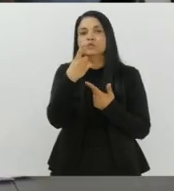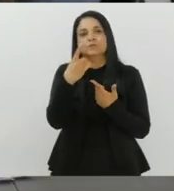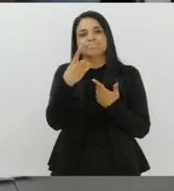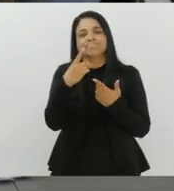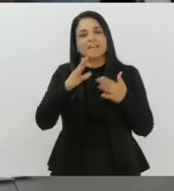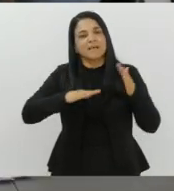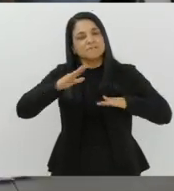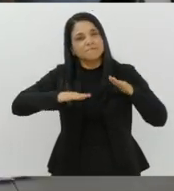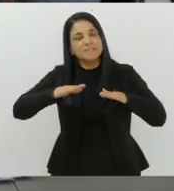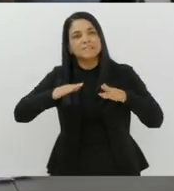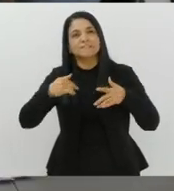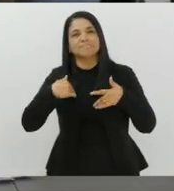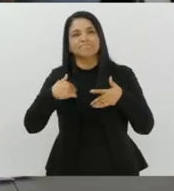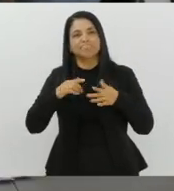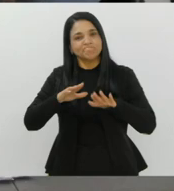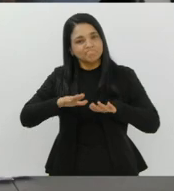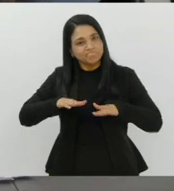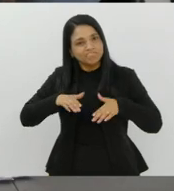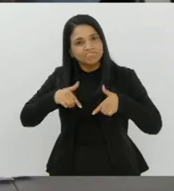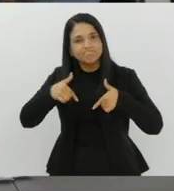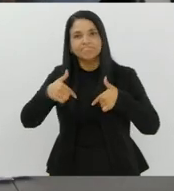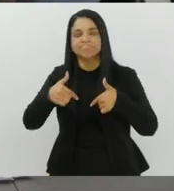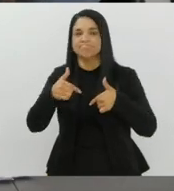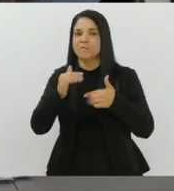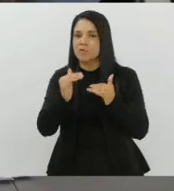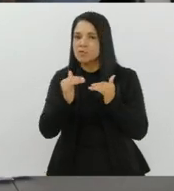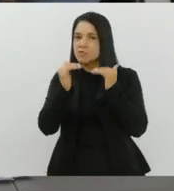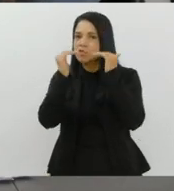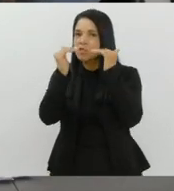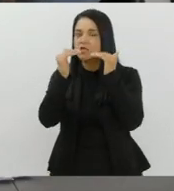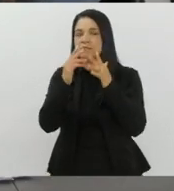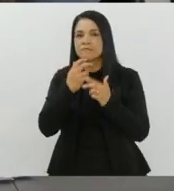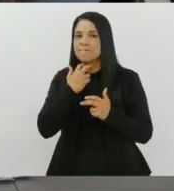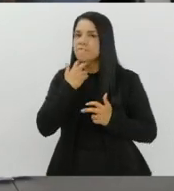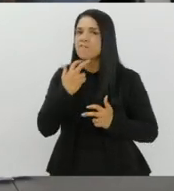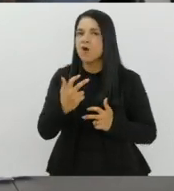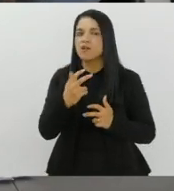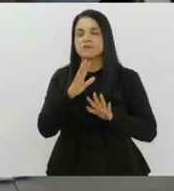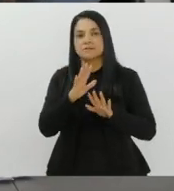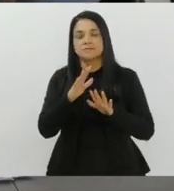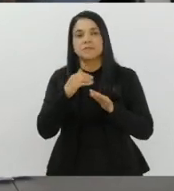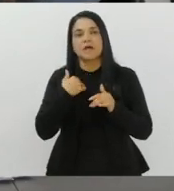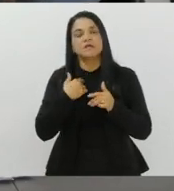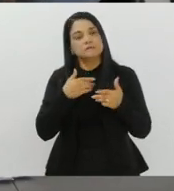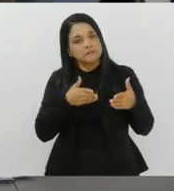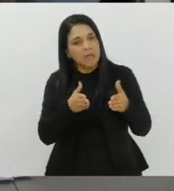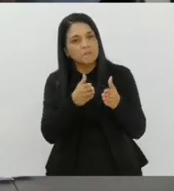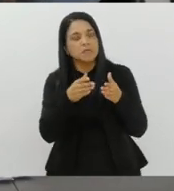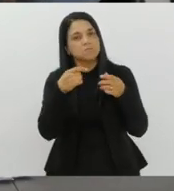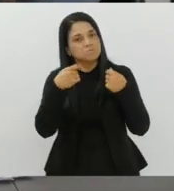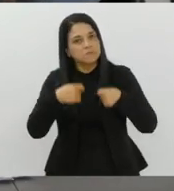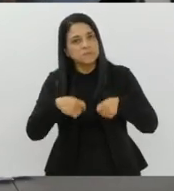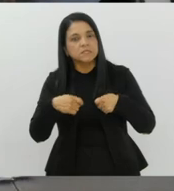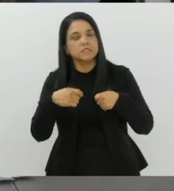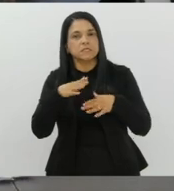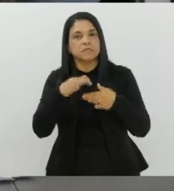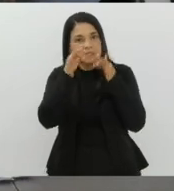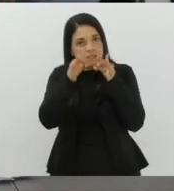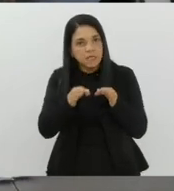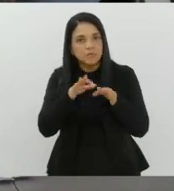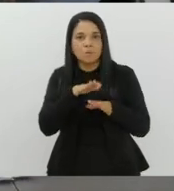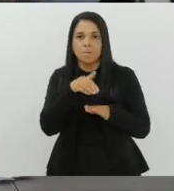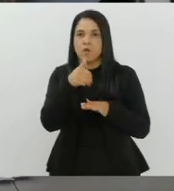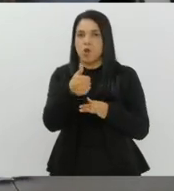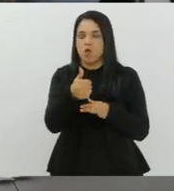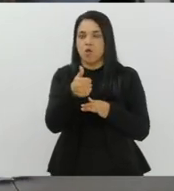nos exige subir o tom. Mas vamos encontrar os caminhos necessários para que o melhor aconteça. Então,